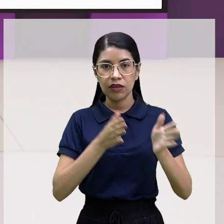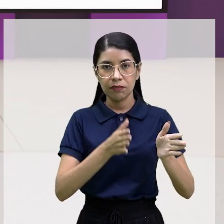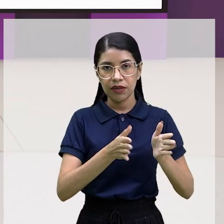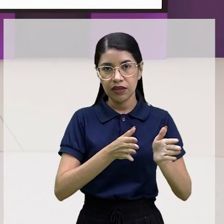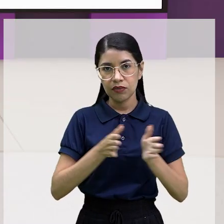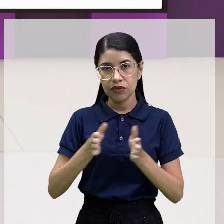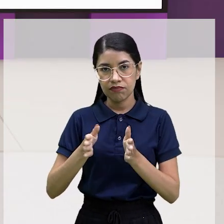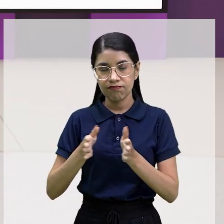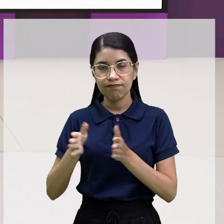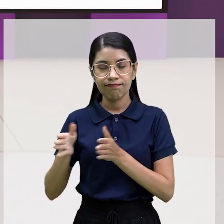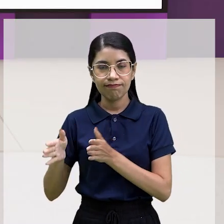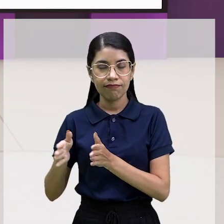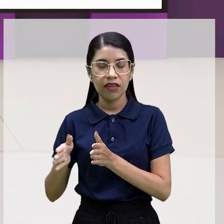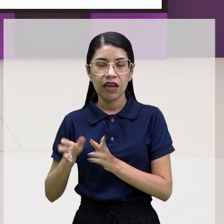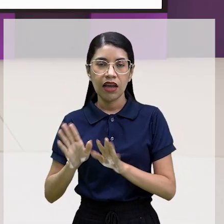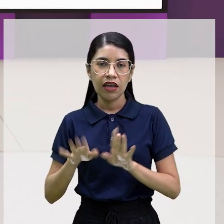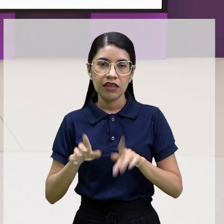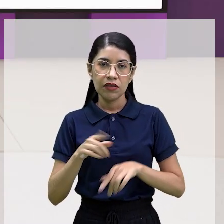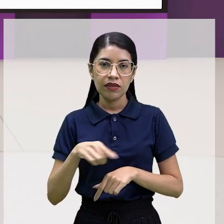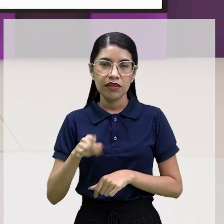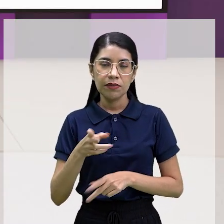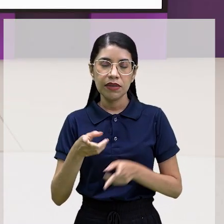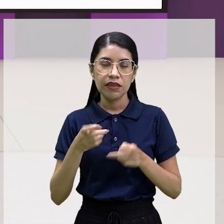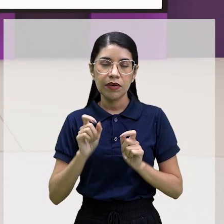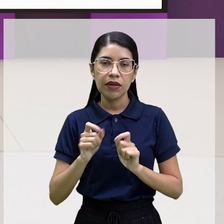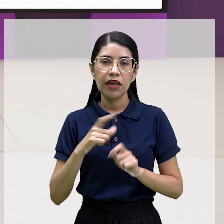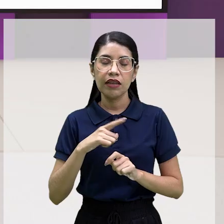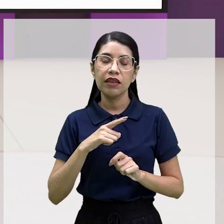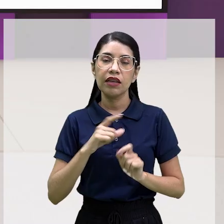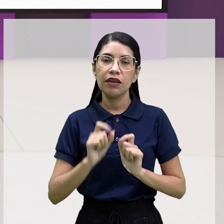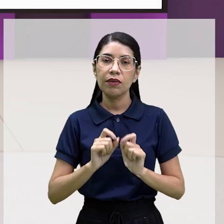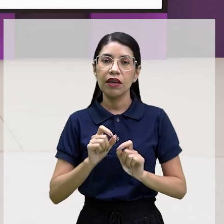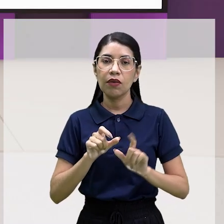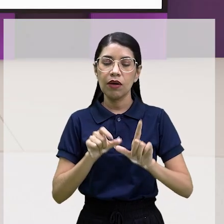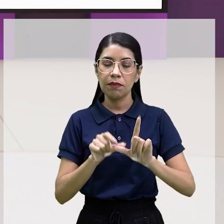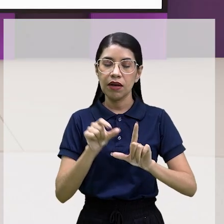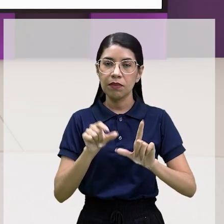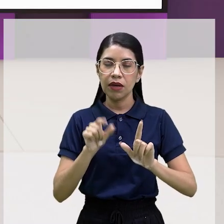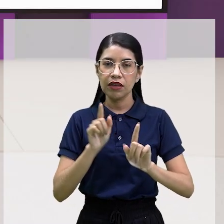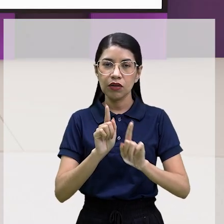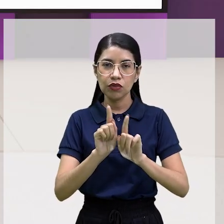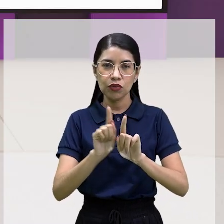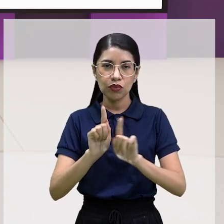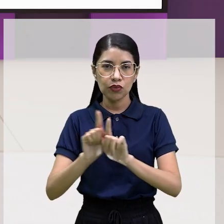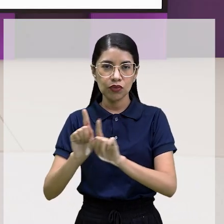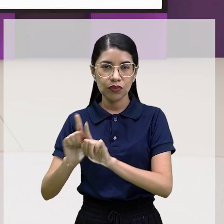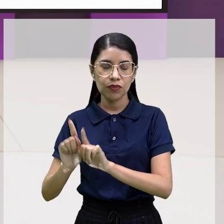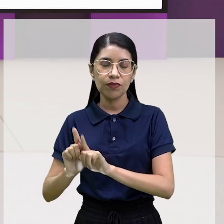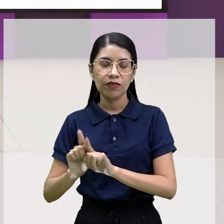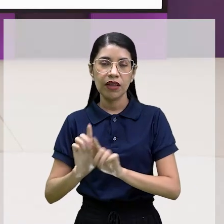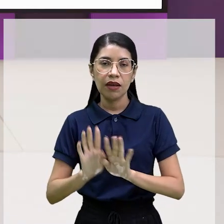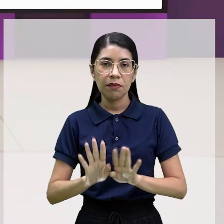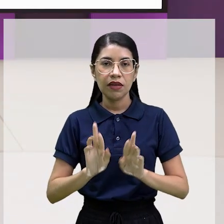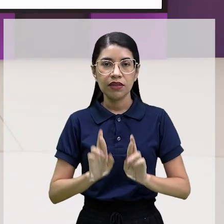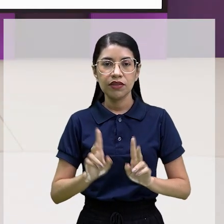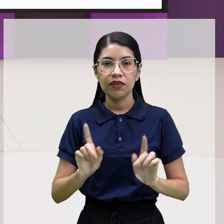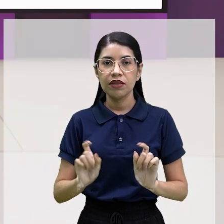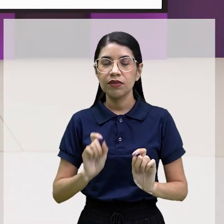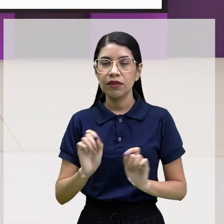intervalos. Por isso que muitas vezes vocês vão ver os histogramas, eles estão com as barras coladinhas. A grande